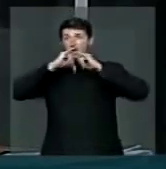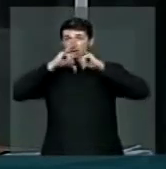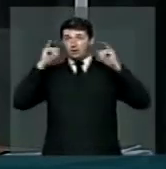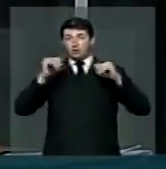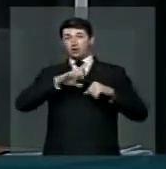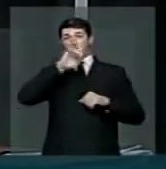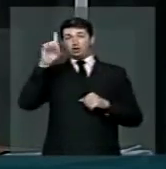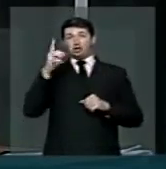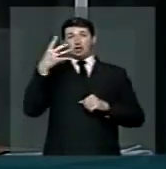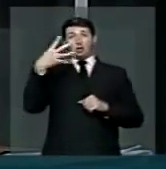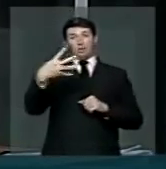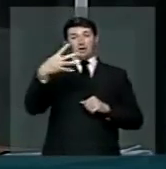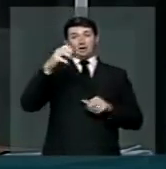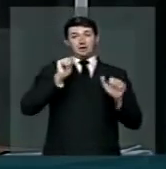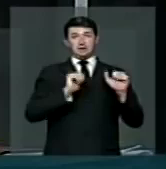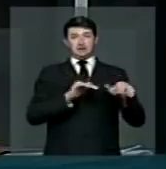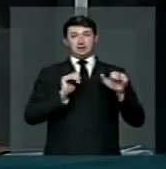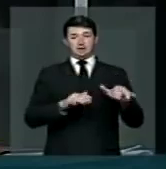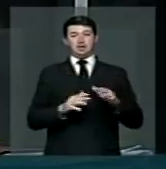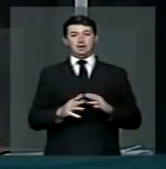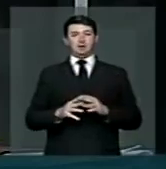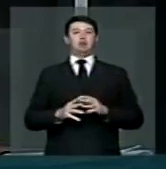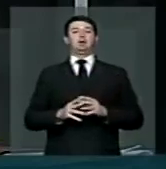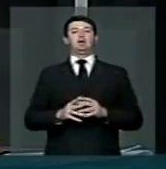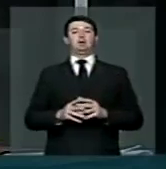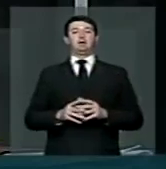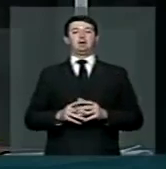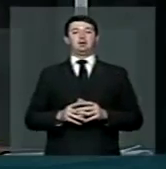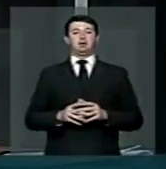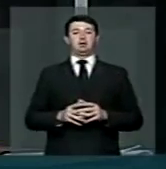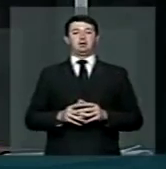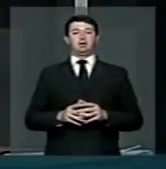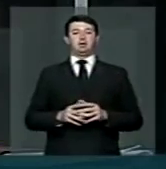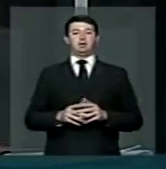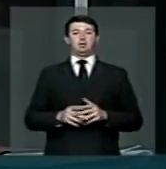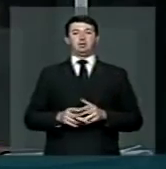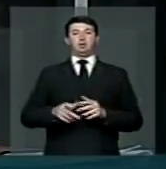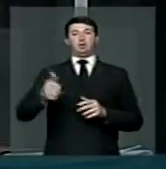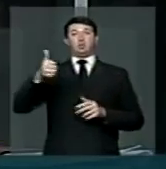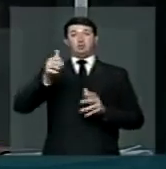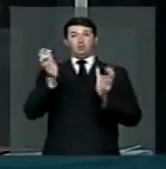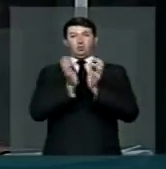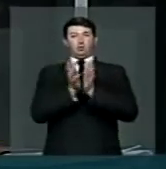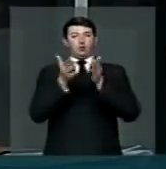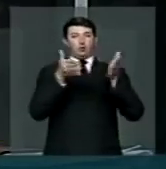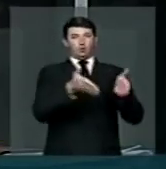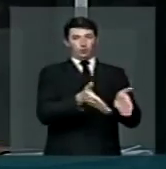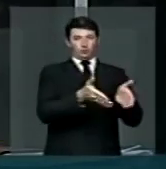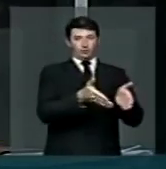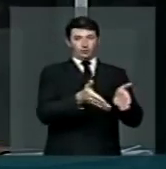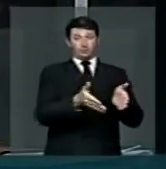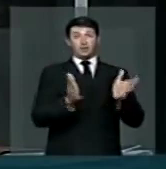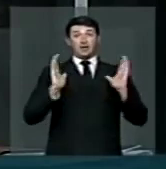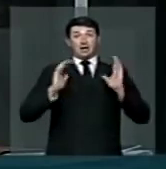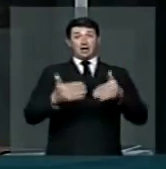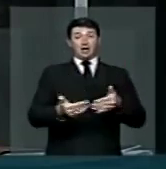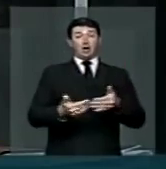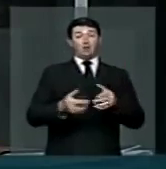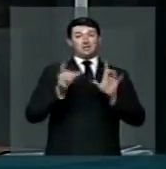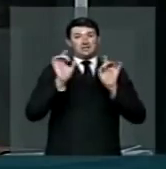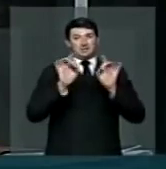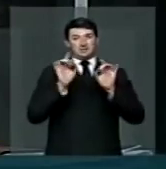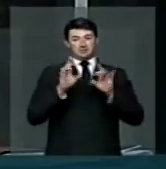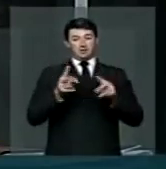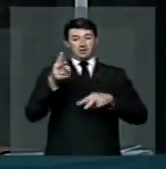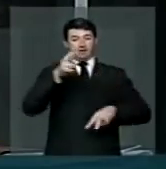de setembro, sobre o primeiro segmento, a instalação da comissão especial